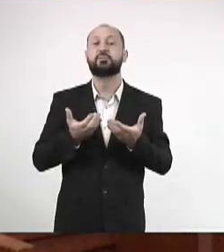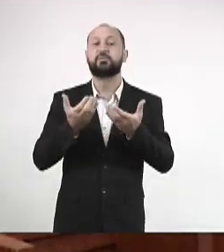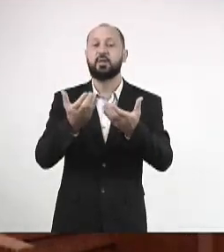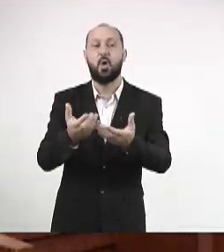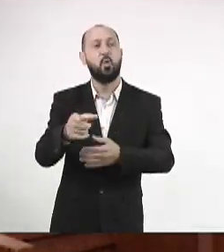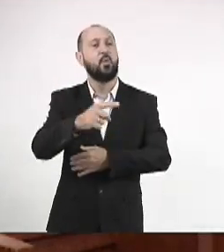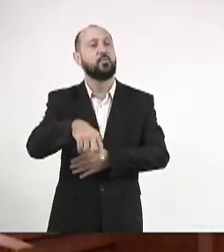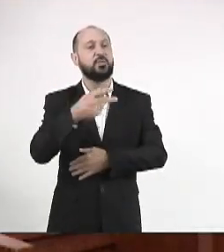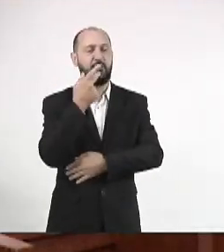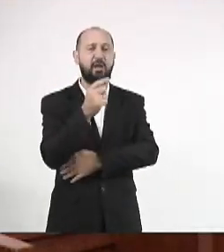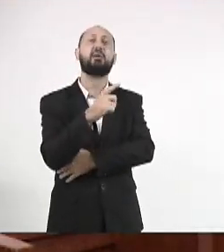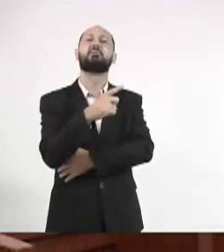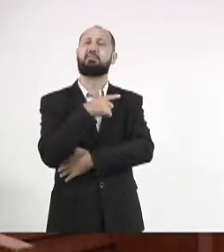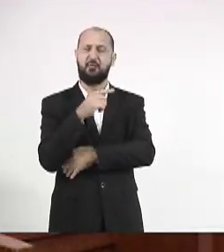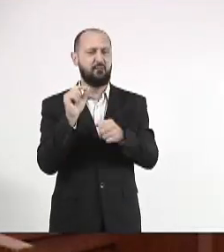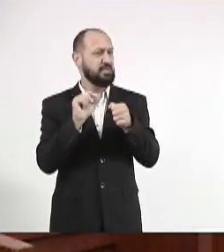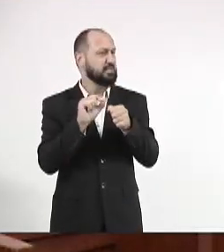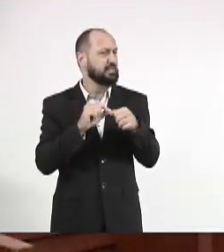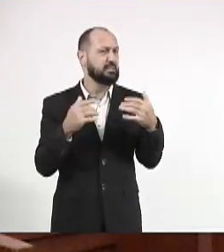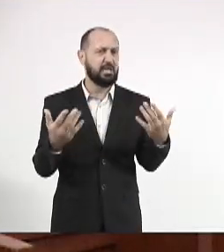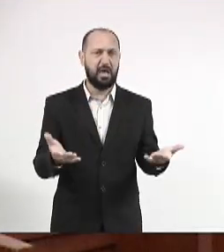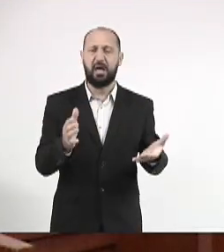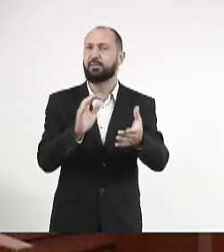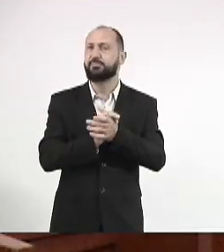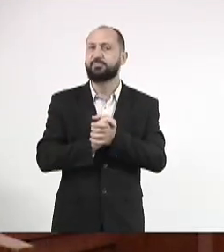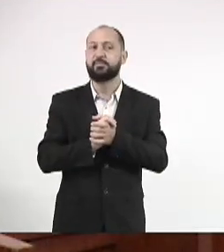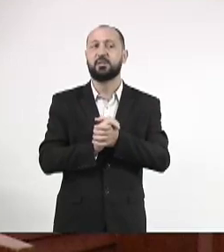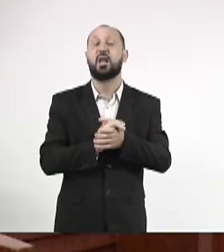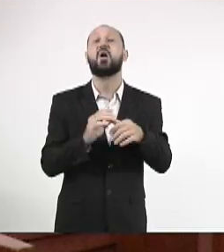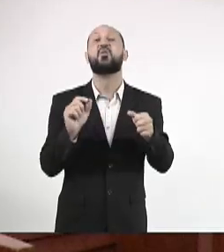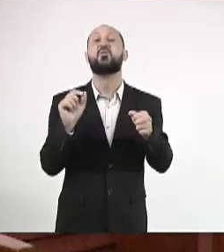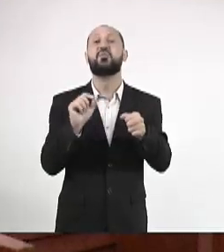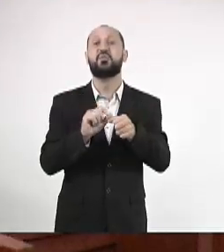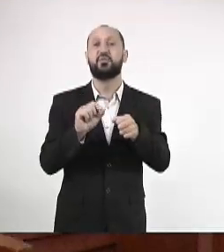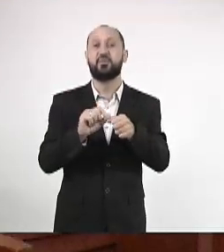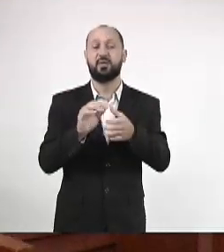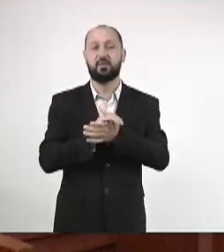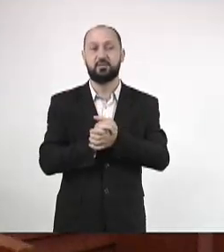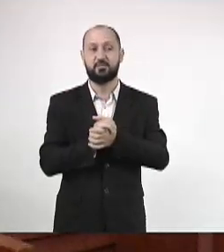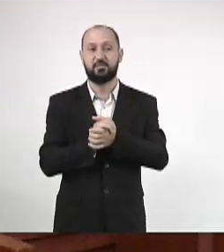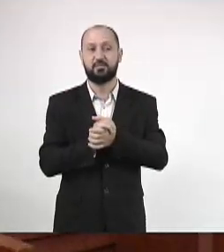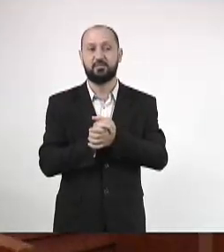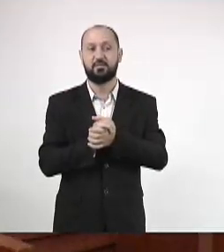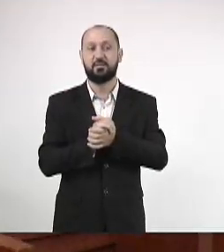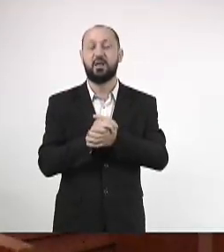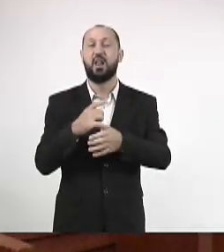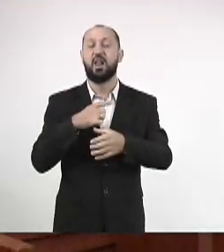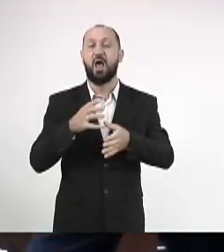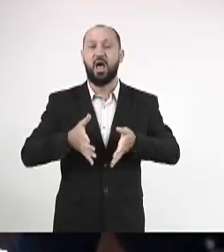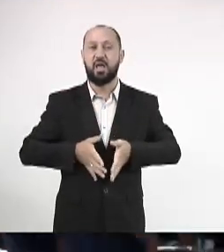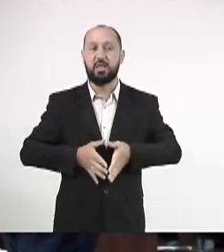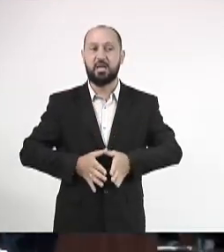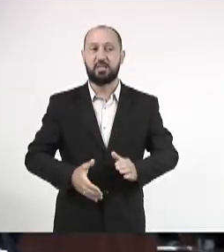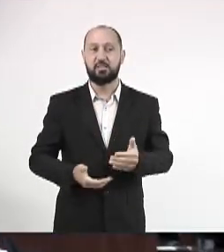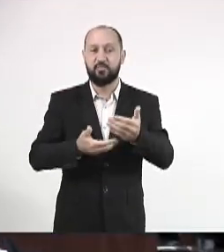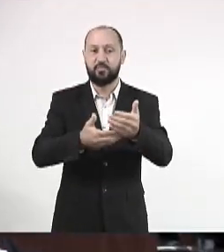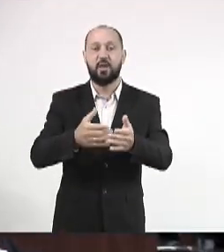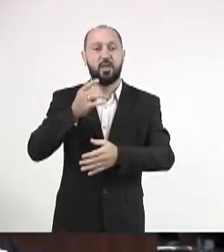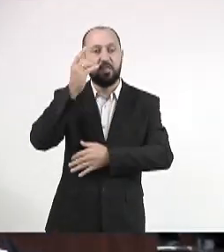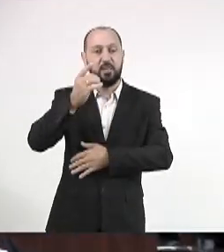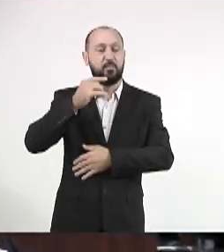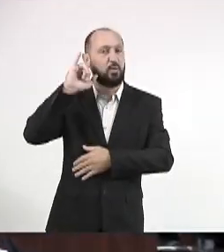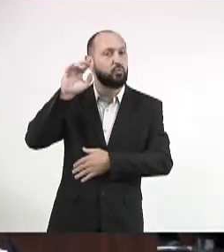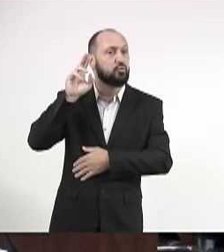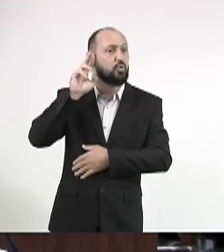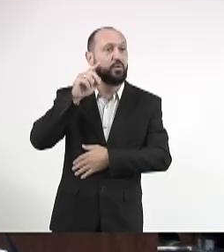todo mundo diz que tem que fazer. E assim ela fez. Ela teve o filho, deputado João